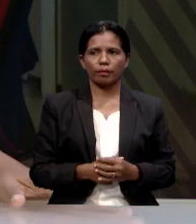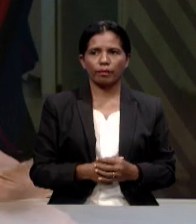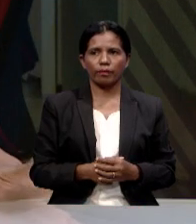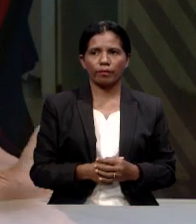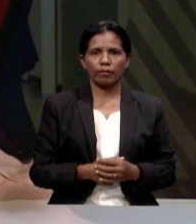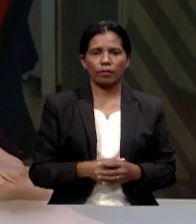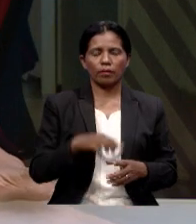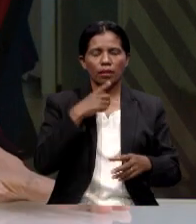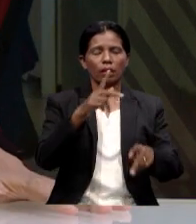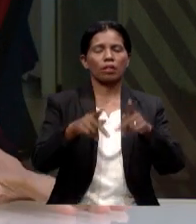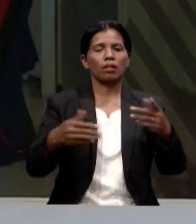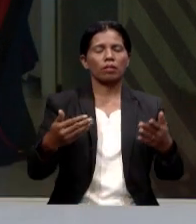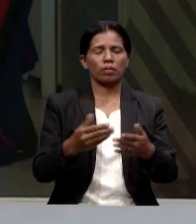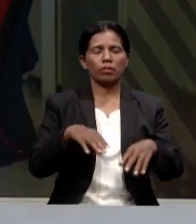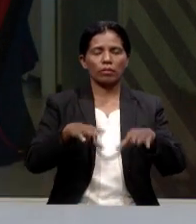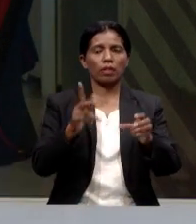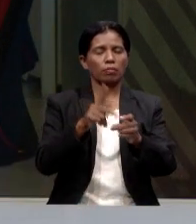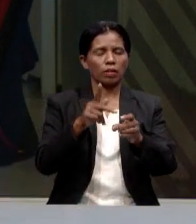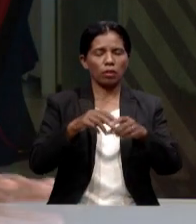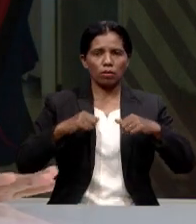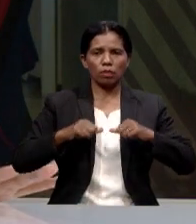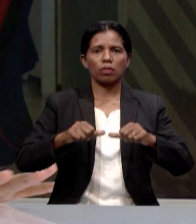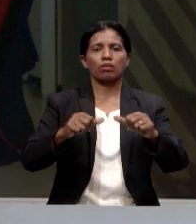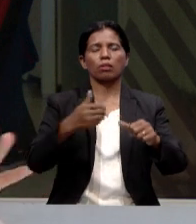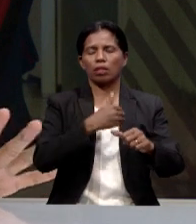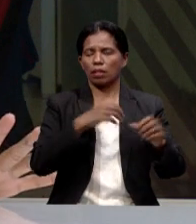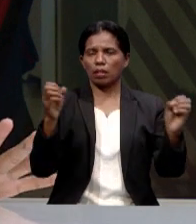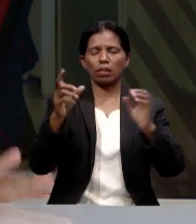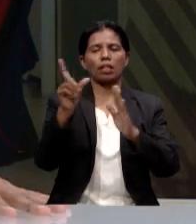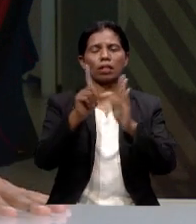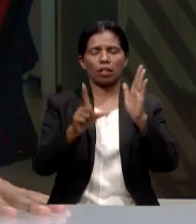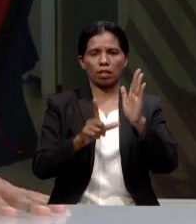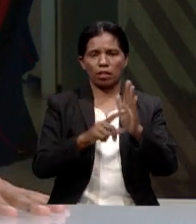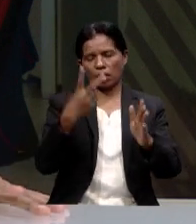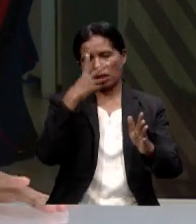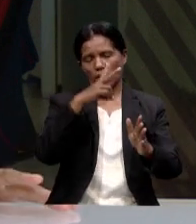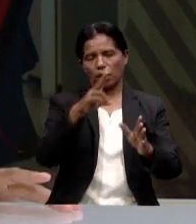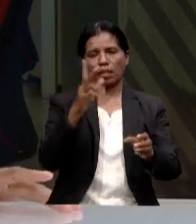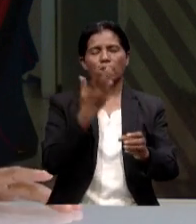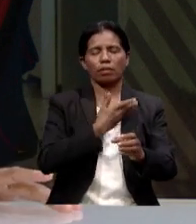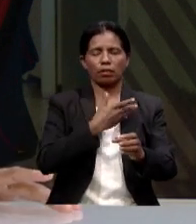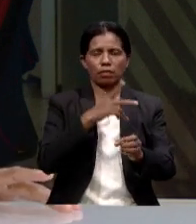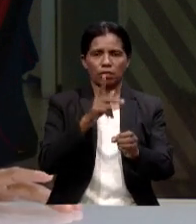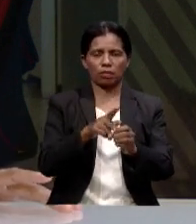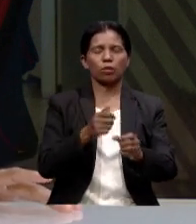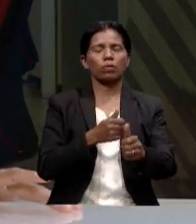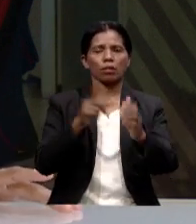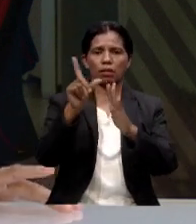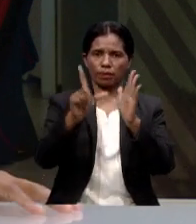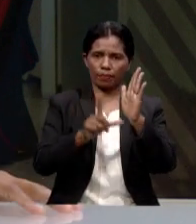Descrevi especulação folha em combustível continua irra, tambaleia decreto-lei autorregula folha em combustível tuir padrão.